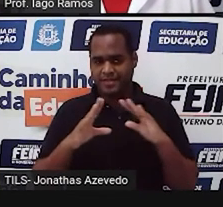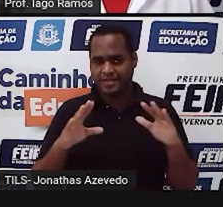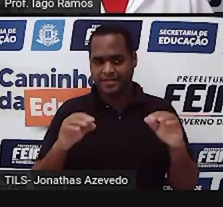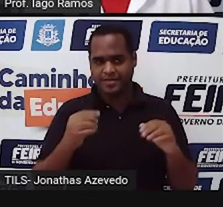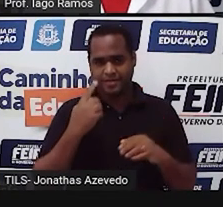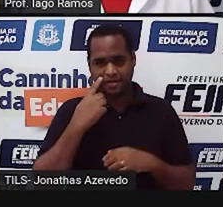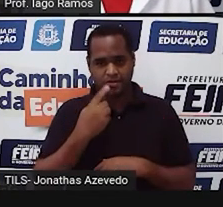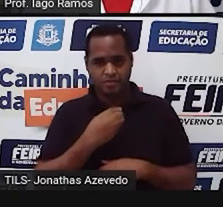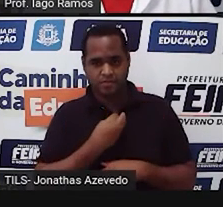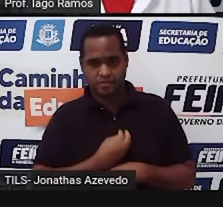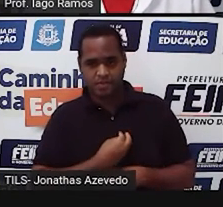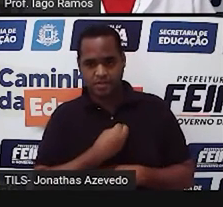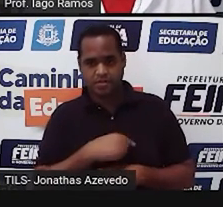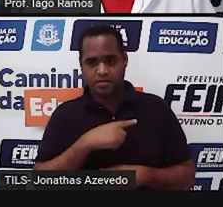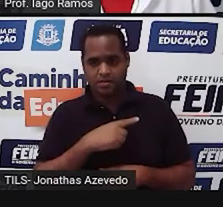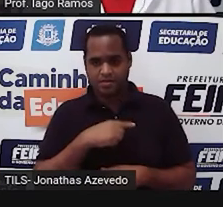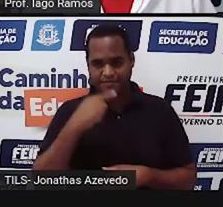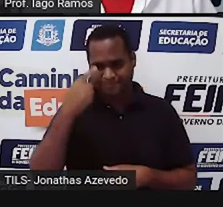atrás